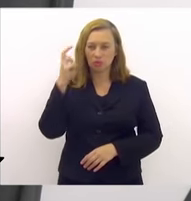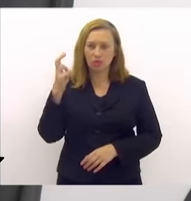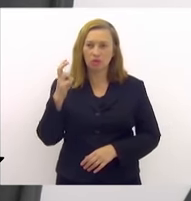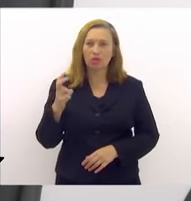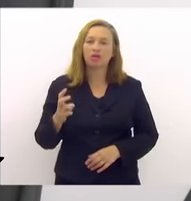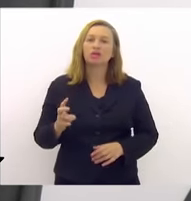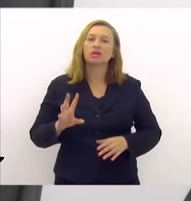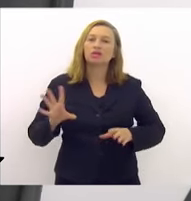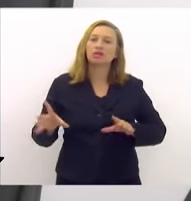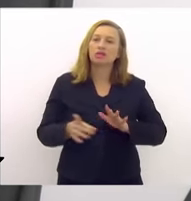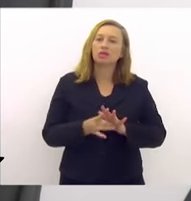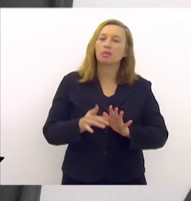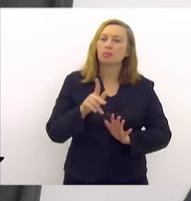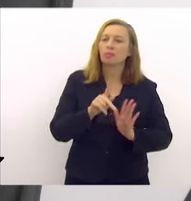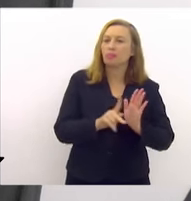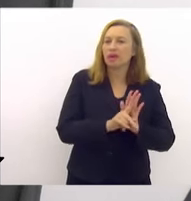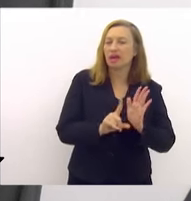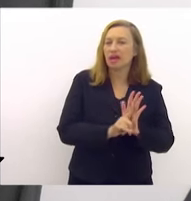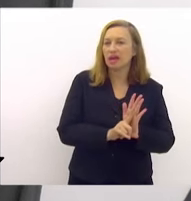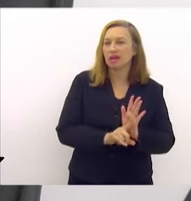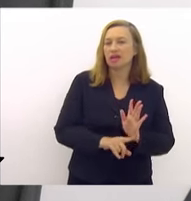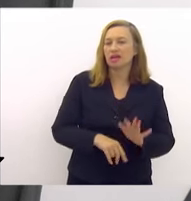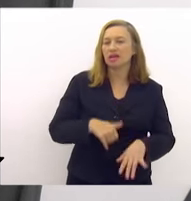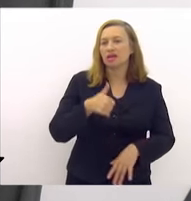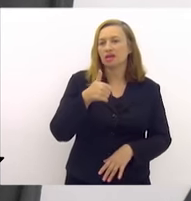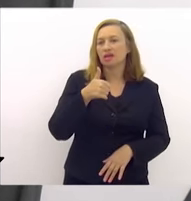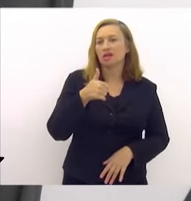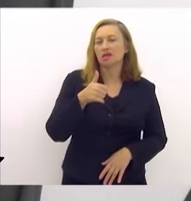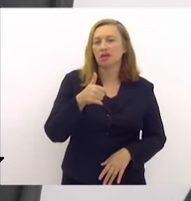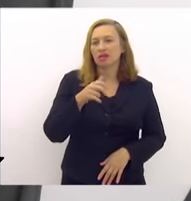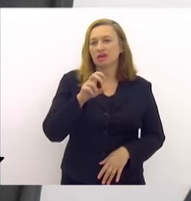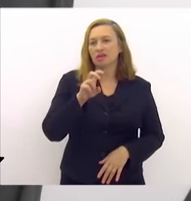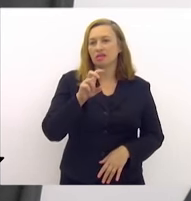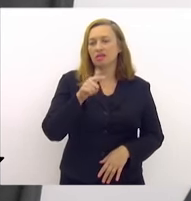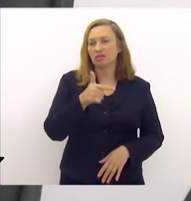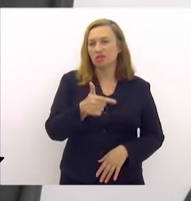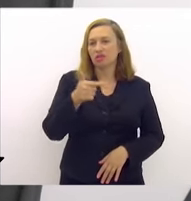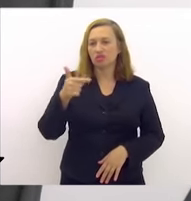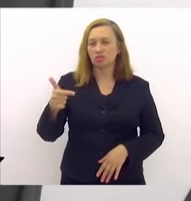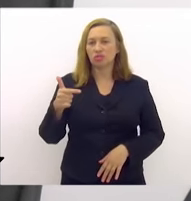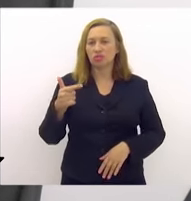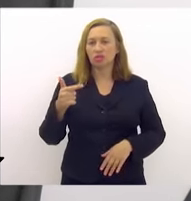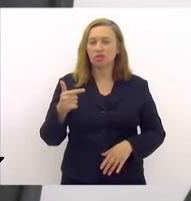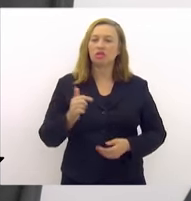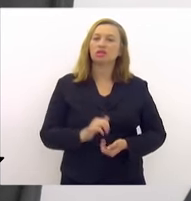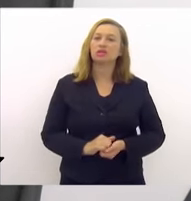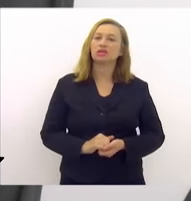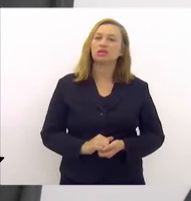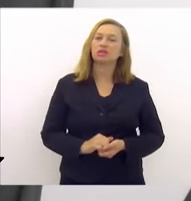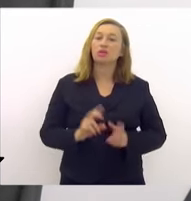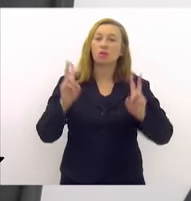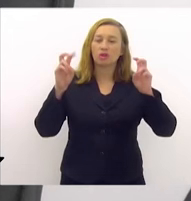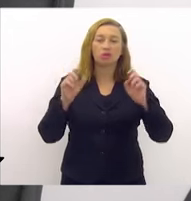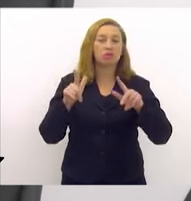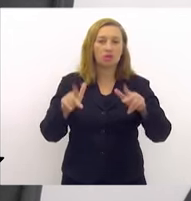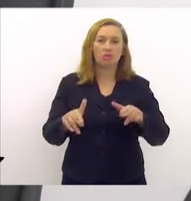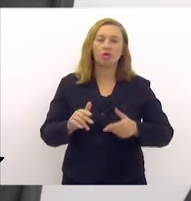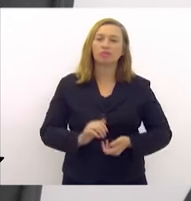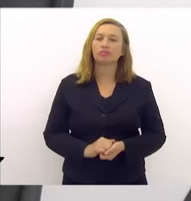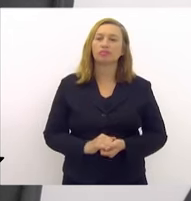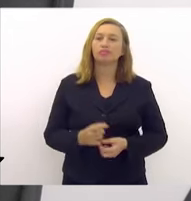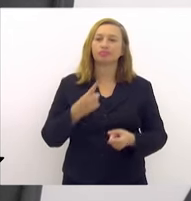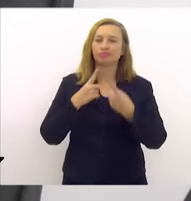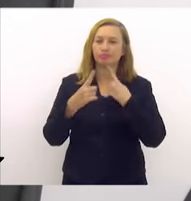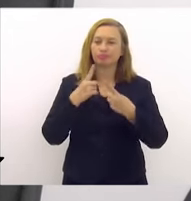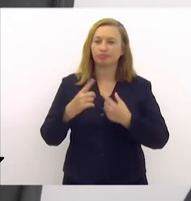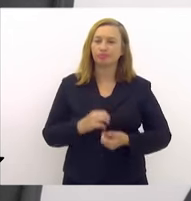de 22. O PL do deputado Jalmir Júnior, que está desarquivado, que fala sobre a mesma matéria. Em